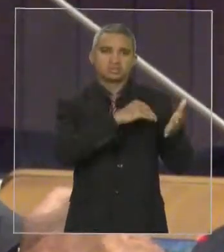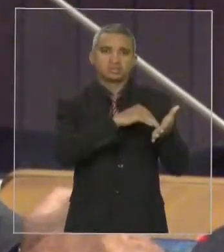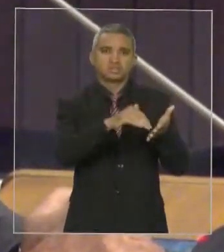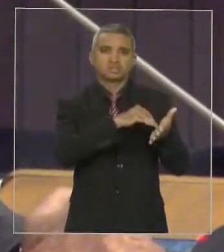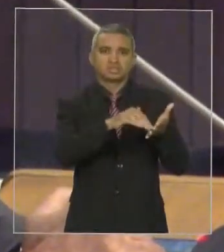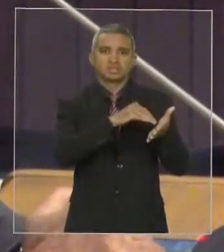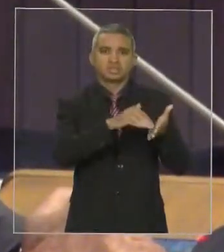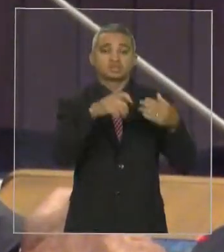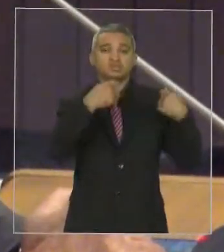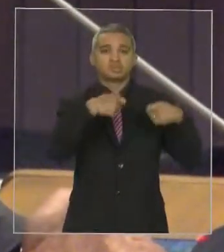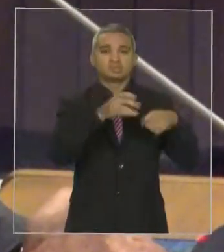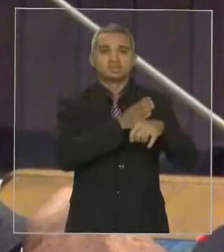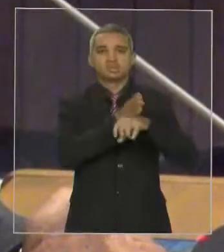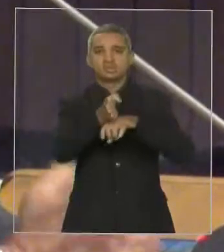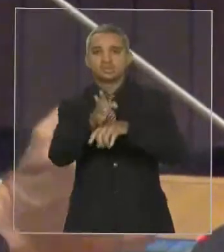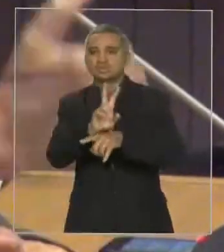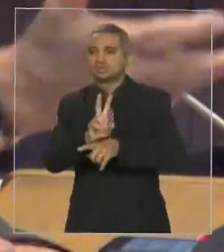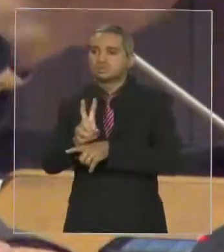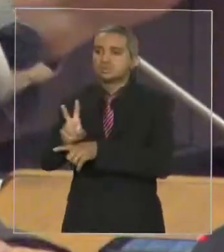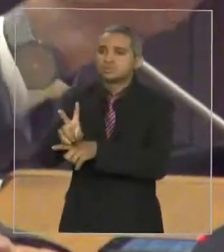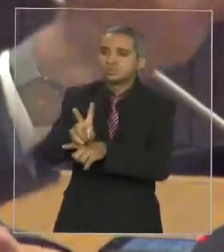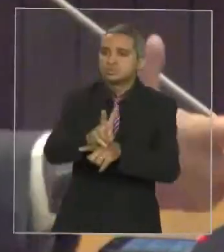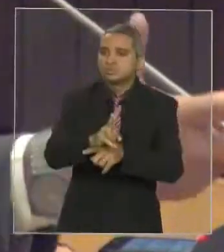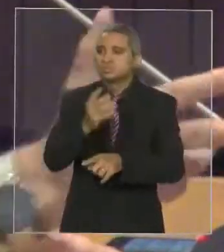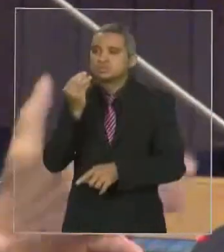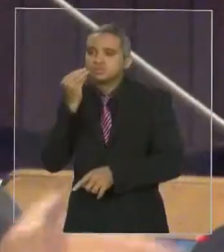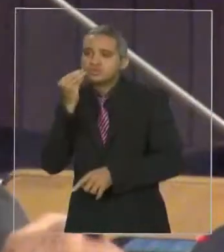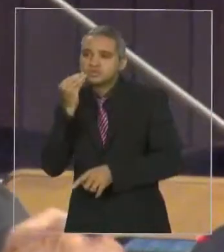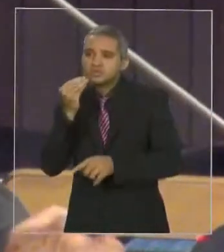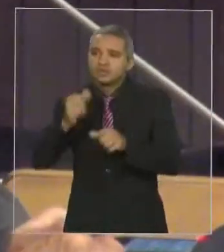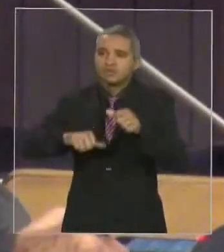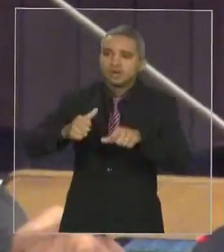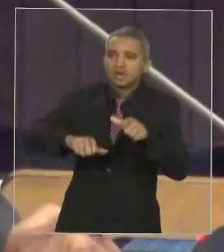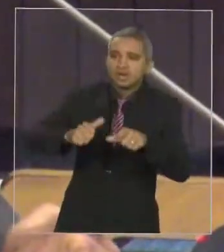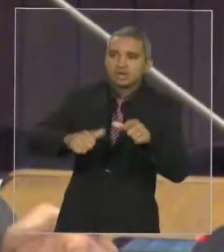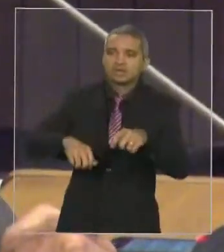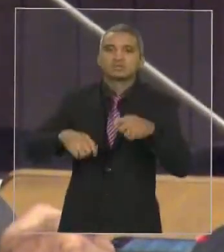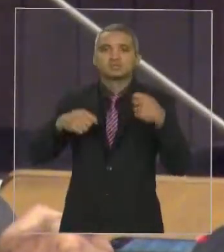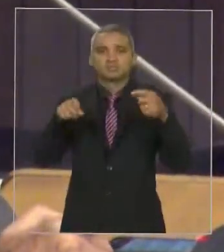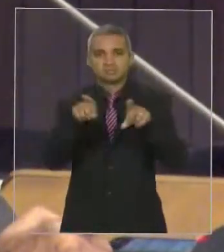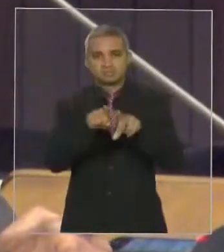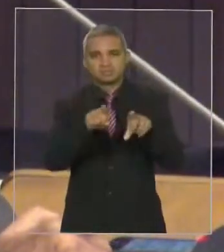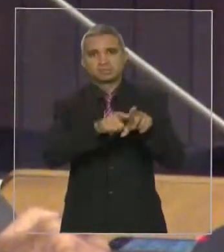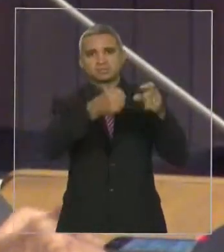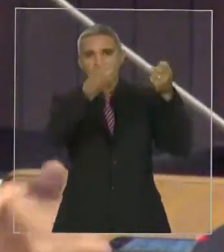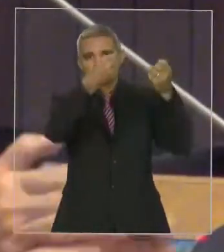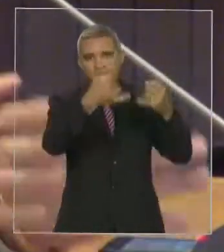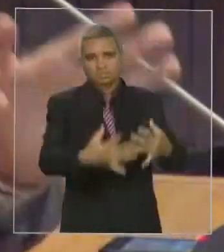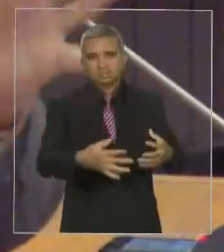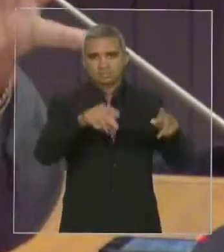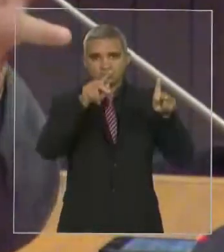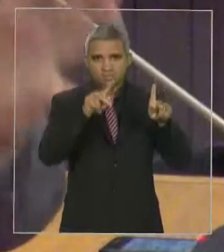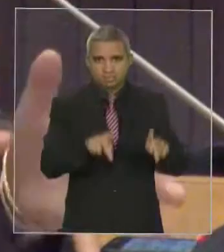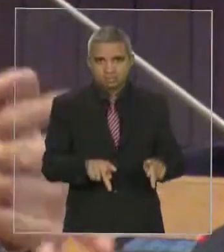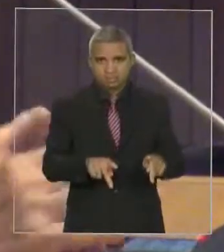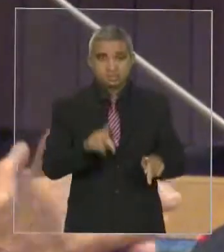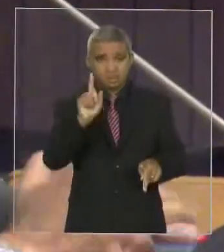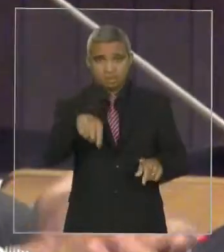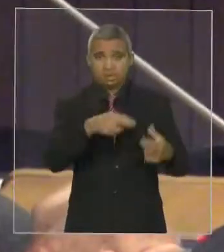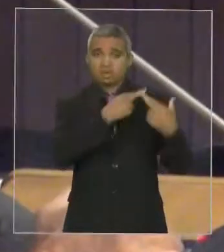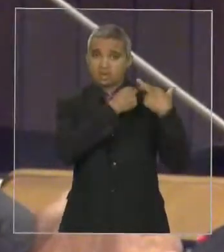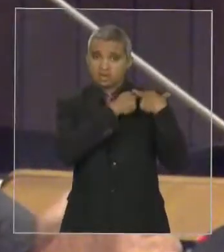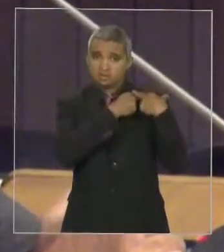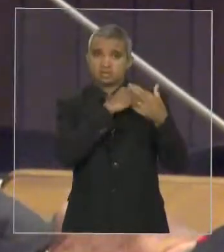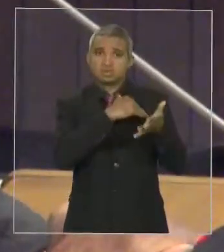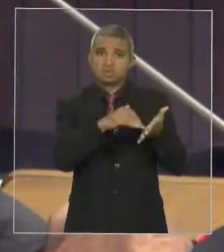que estar acompanhando a obra, é quem que tem que dar explicação à população, é exclusivamente do